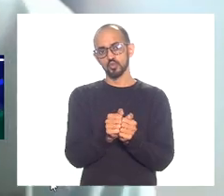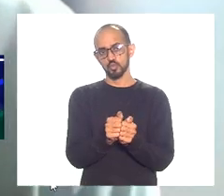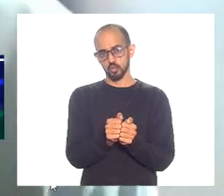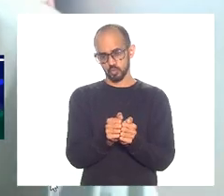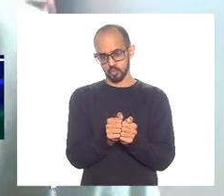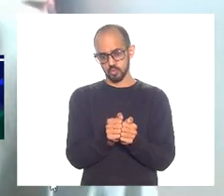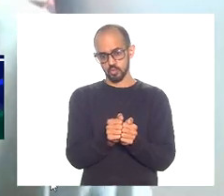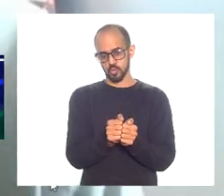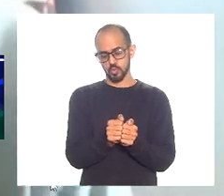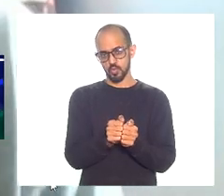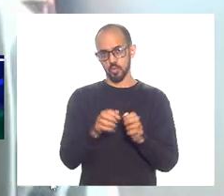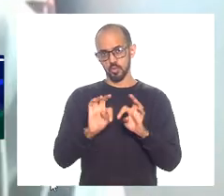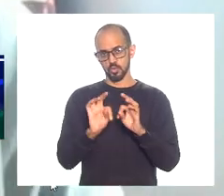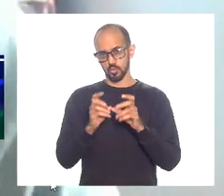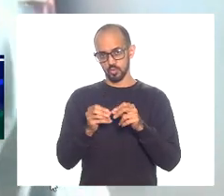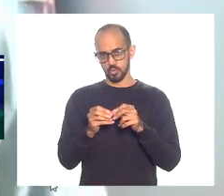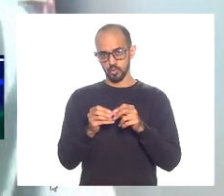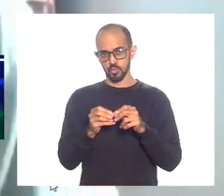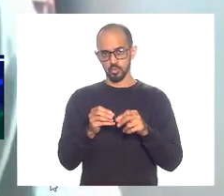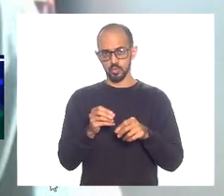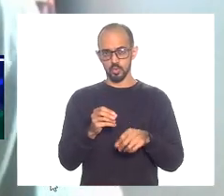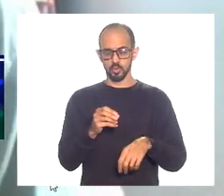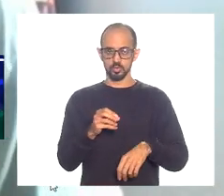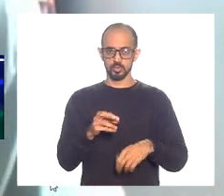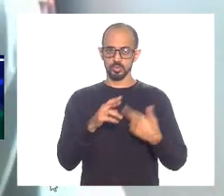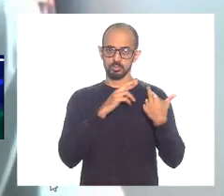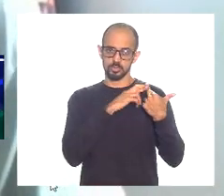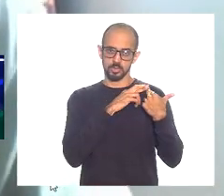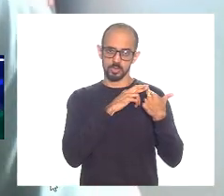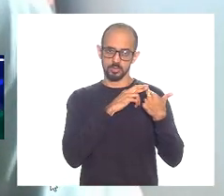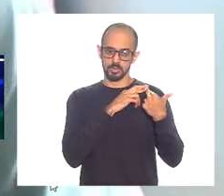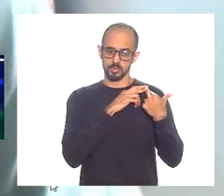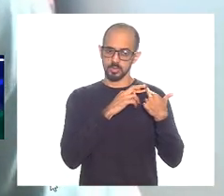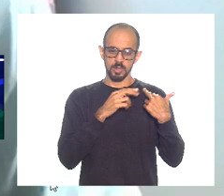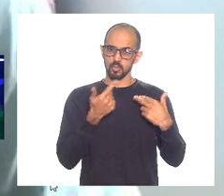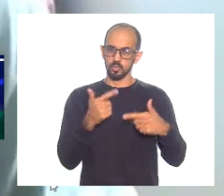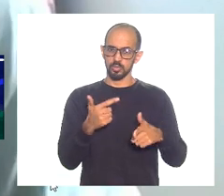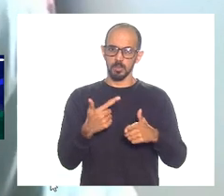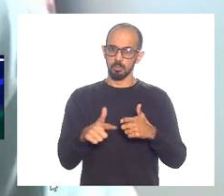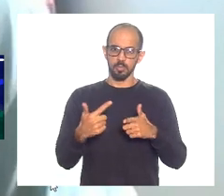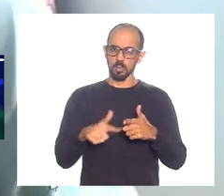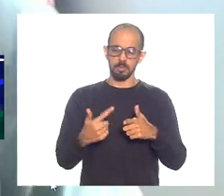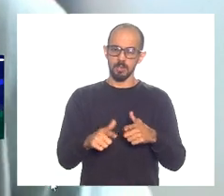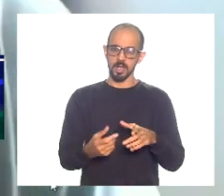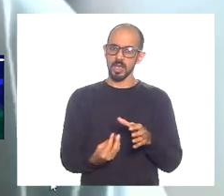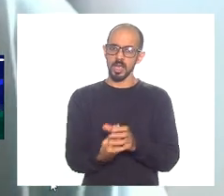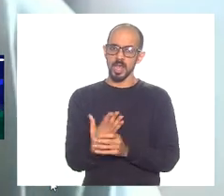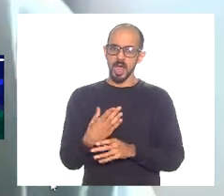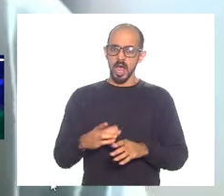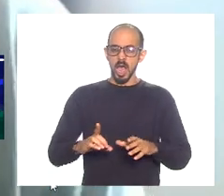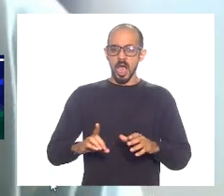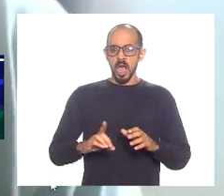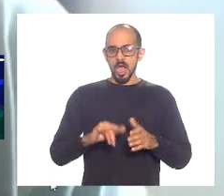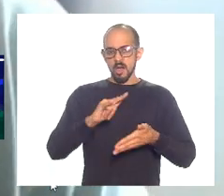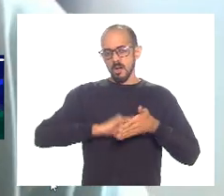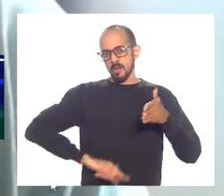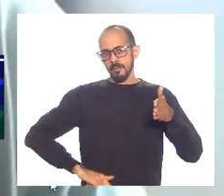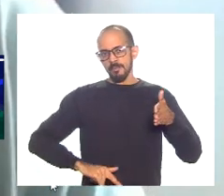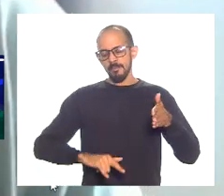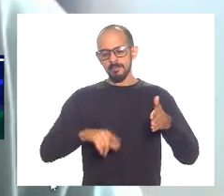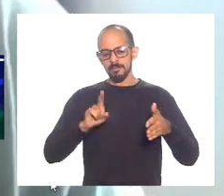acho que cabe razão a Marta, Márcio Pacheco. Não tem problema nenhum fazer um dossiê, ele já tem os dados, é sistematizar, fazer uma